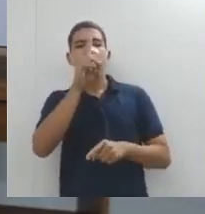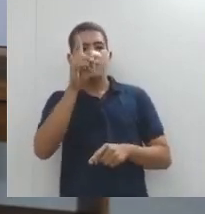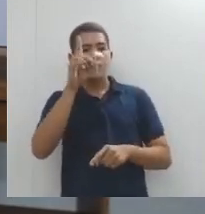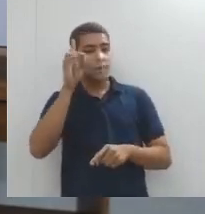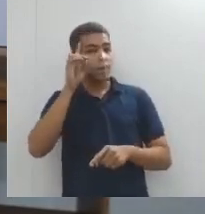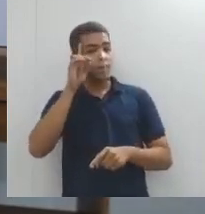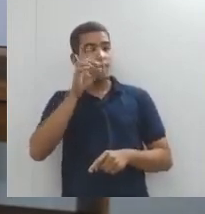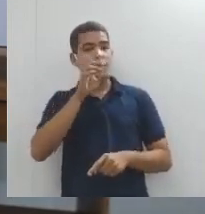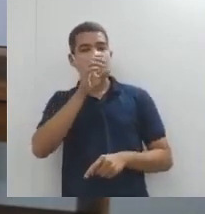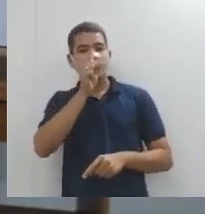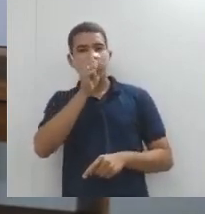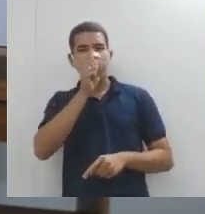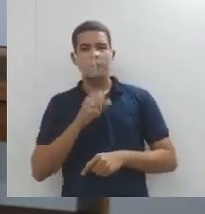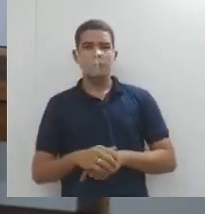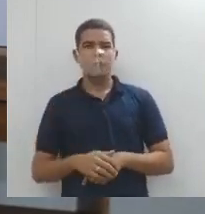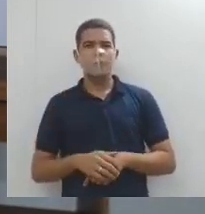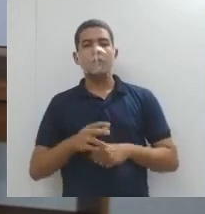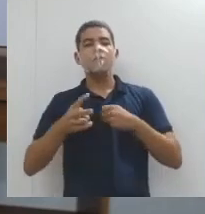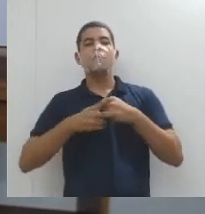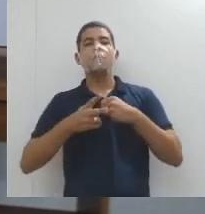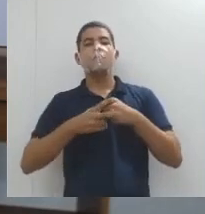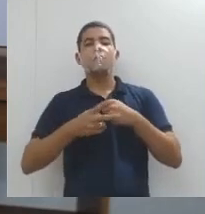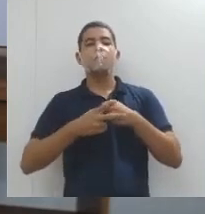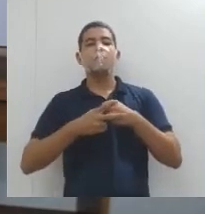é o verbo? Qual é o verbo aí dessa frase?